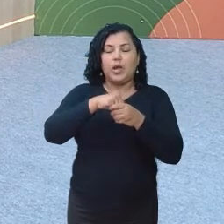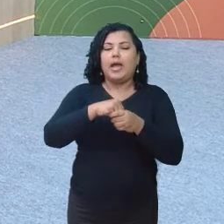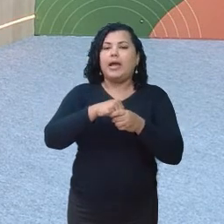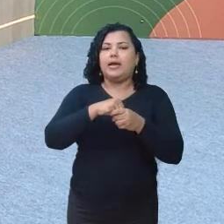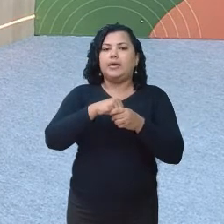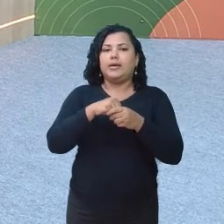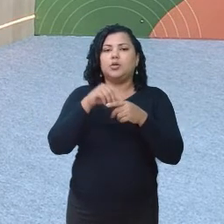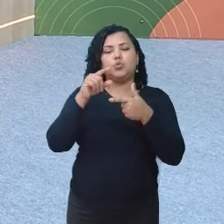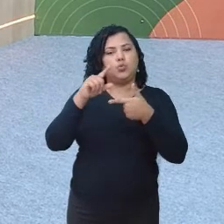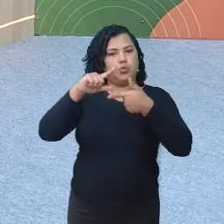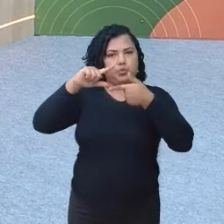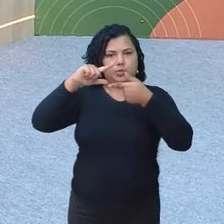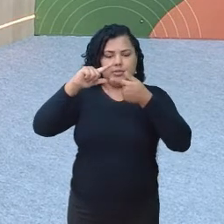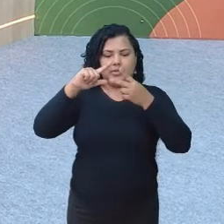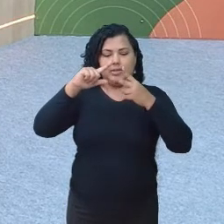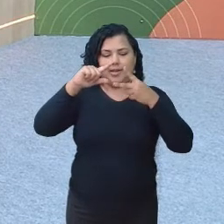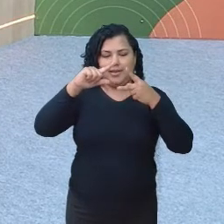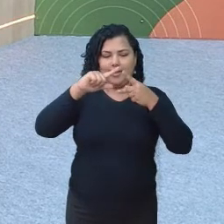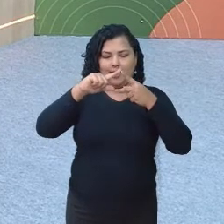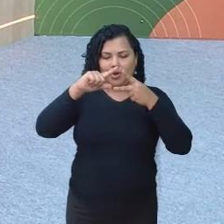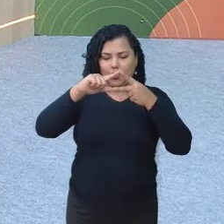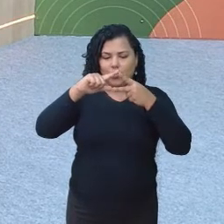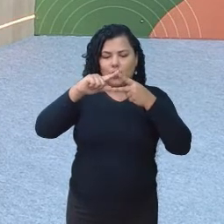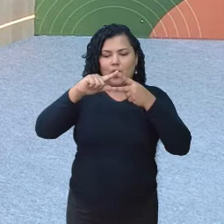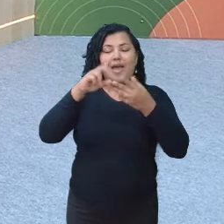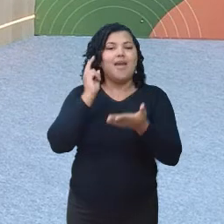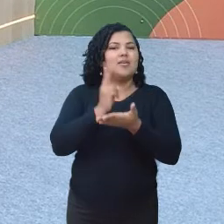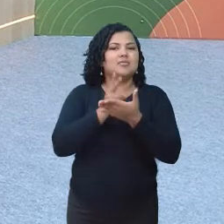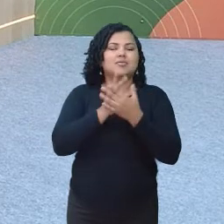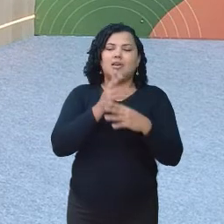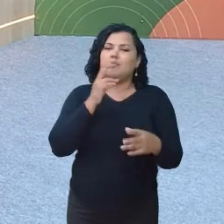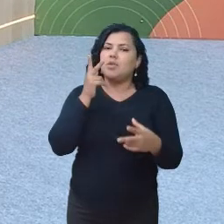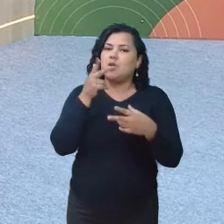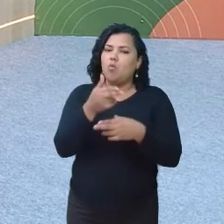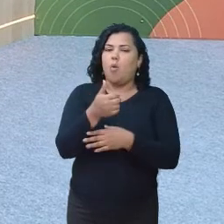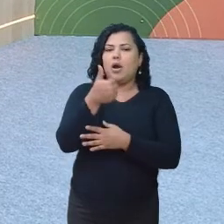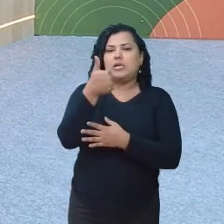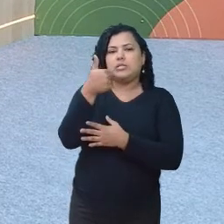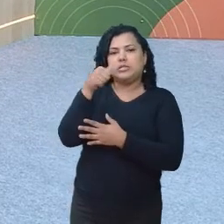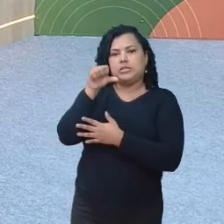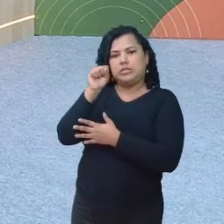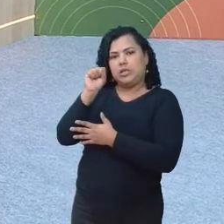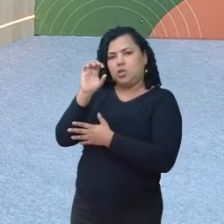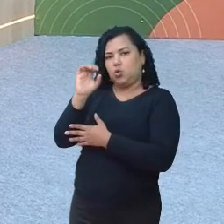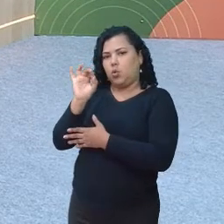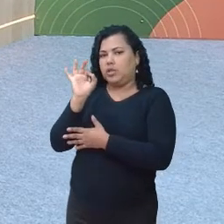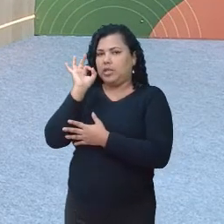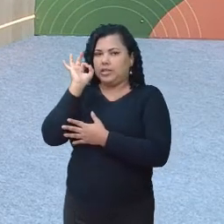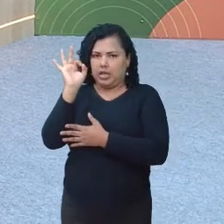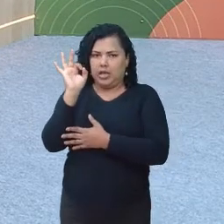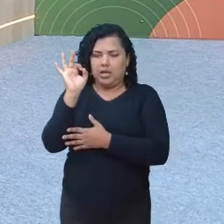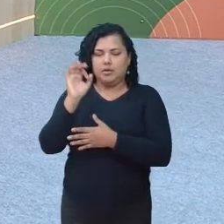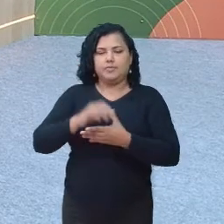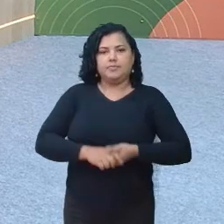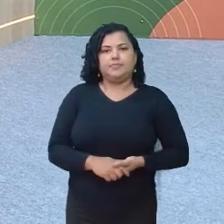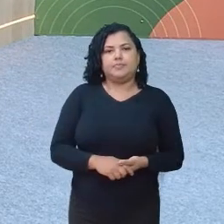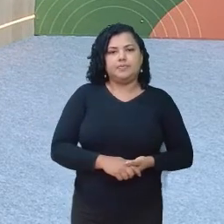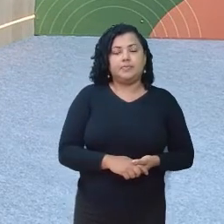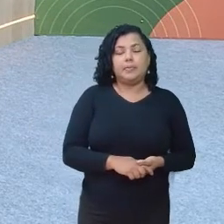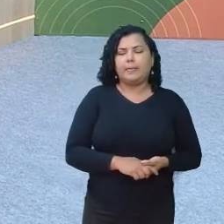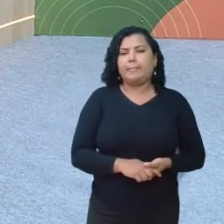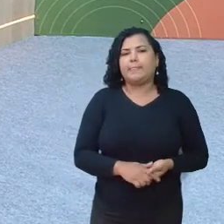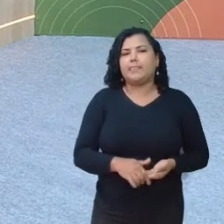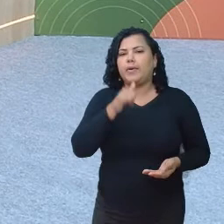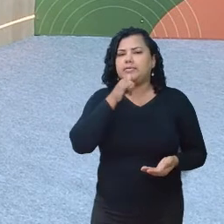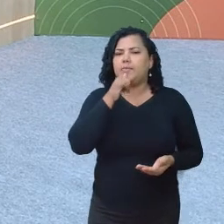verificar que a soma dos ângulos internos de um triângulo é igual a 180 graus, você pode fazer essa verificação de diversas formas. Eu